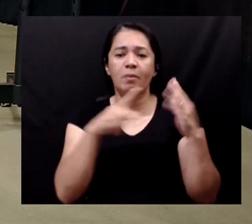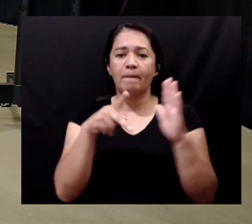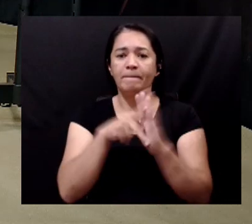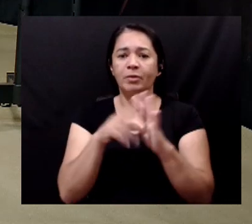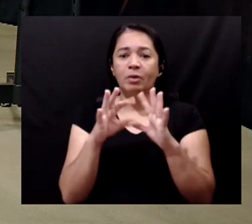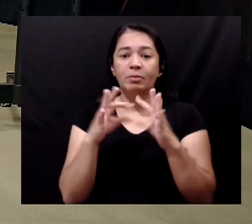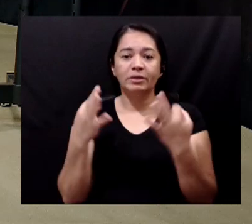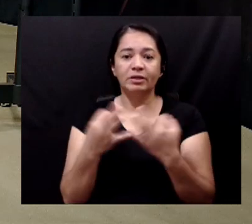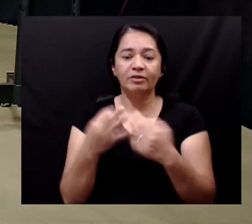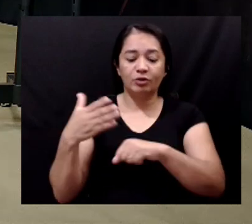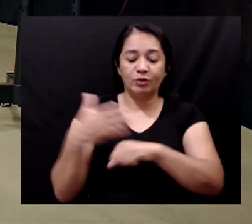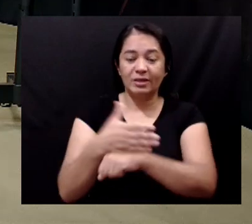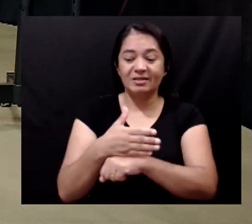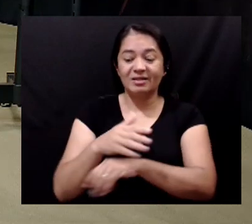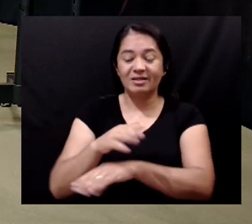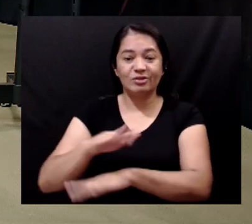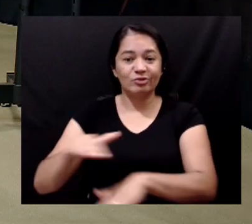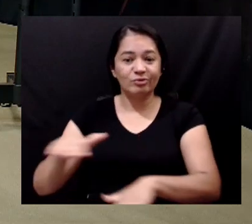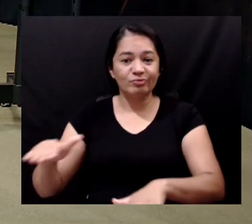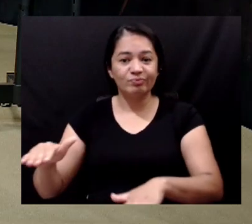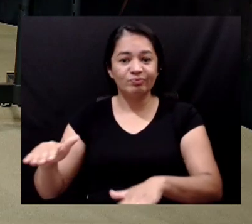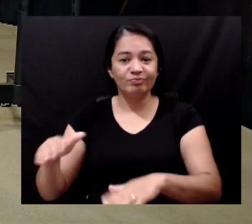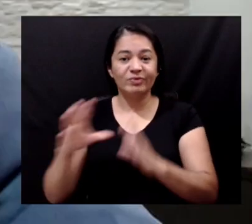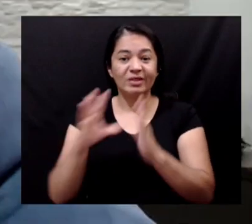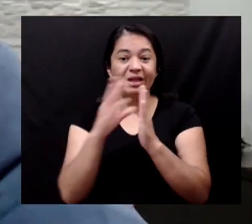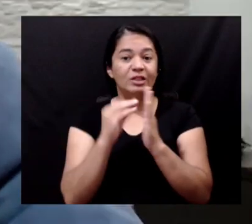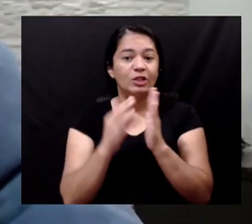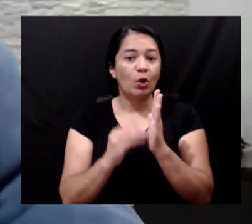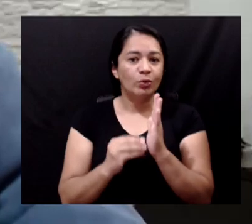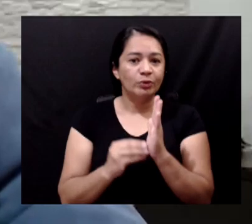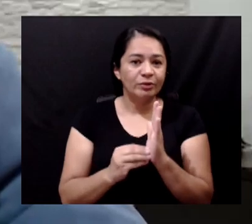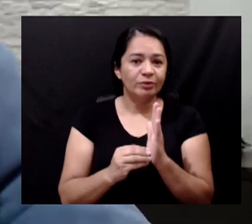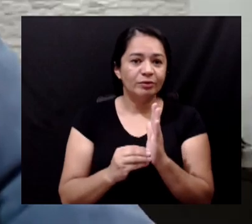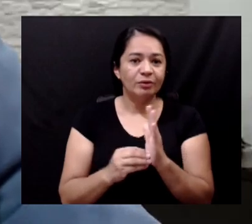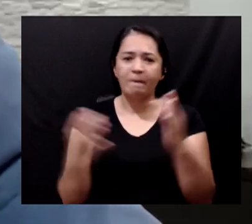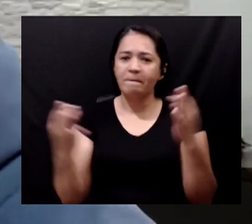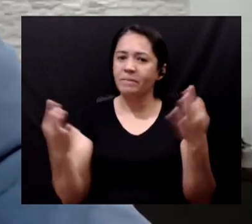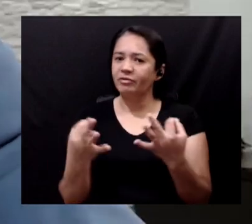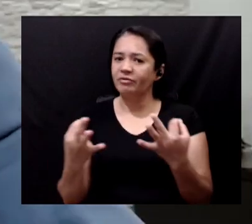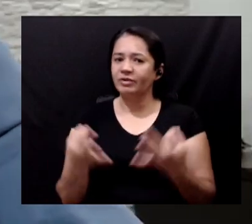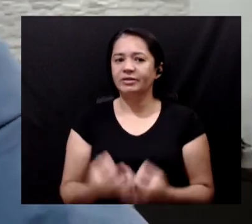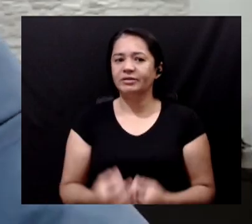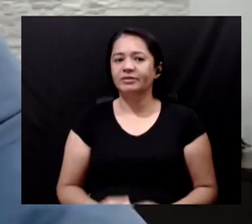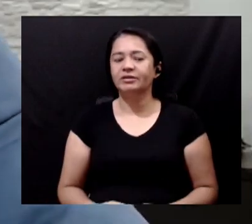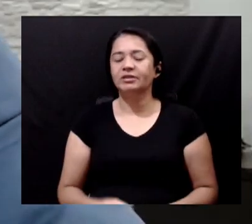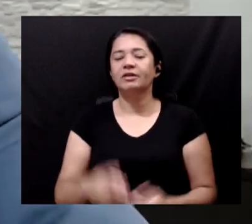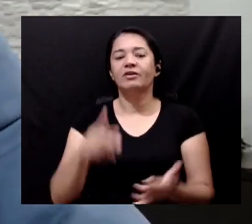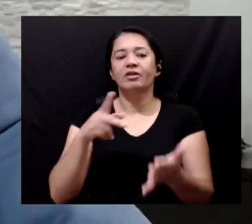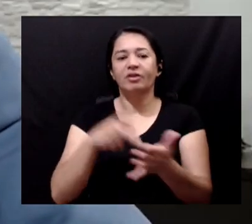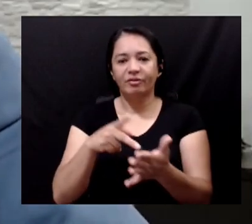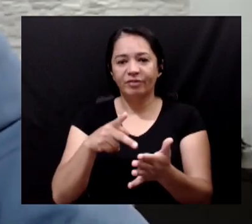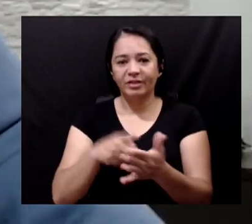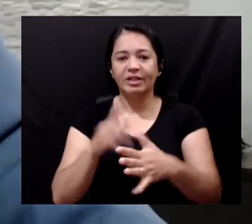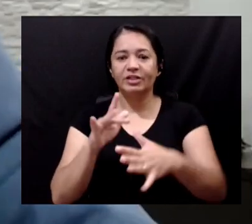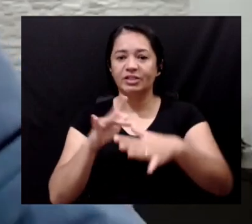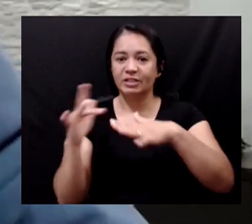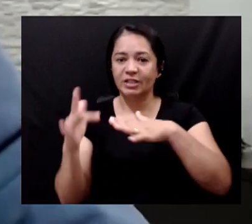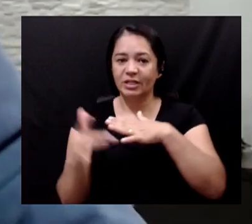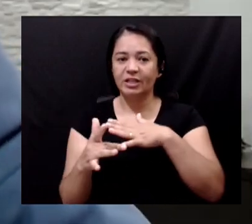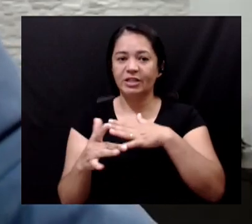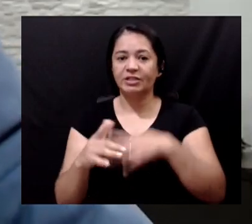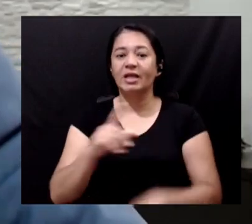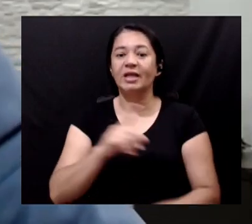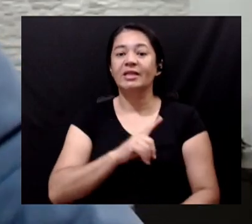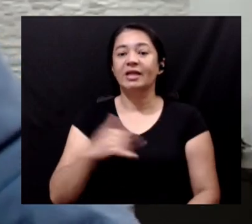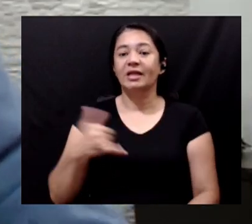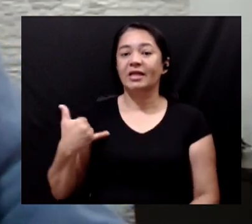menor a esse tipo de conteúdo? Perfeito. De fato, as redes sociais, elas têm uma idade mínima para serem